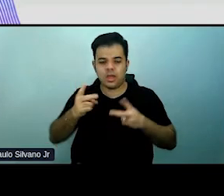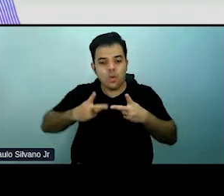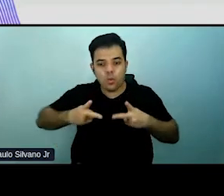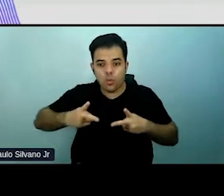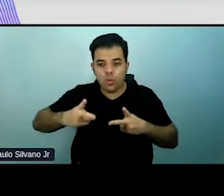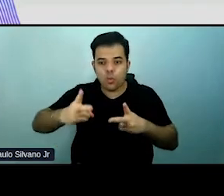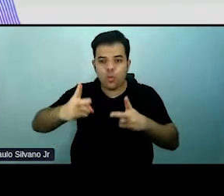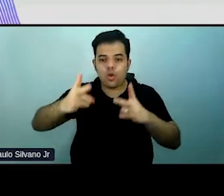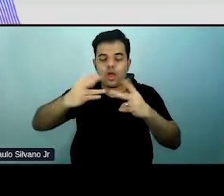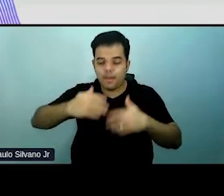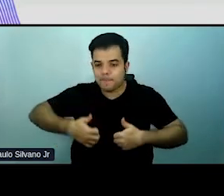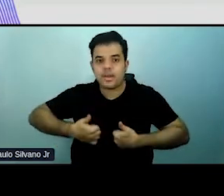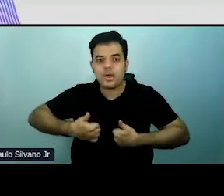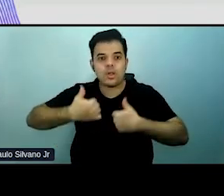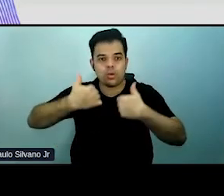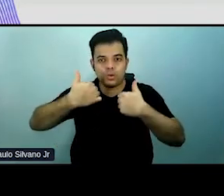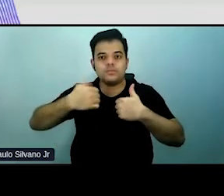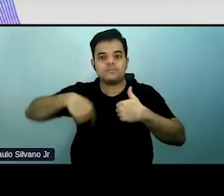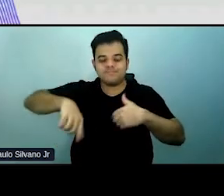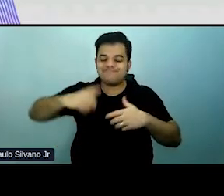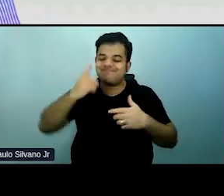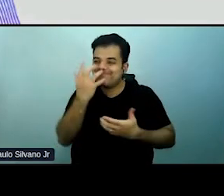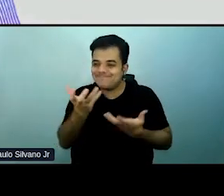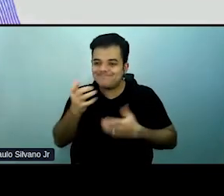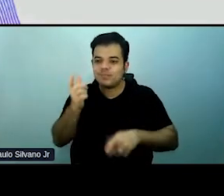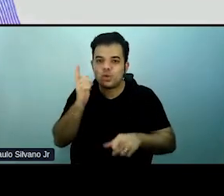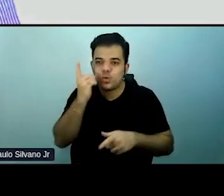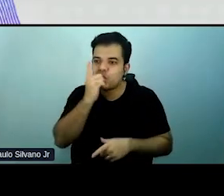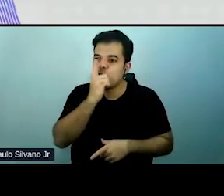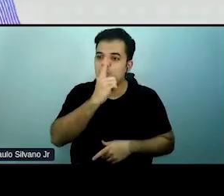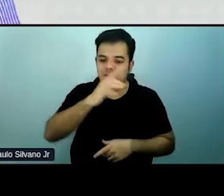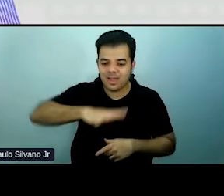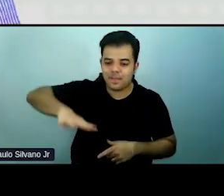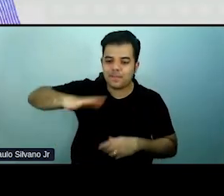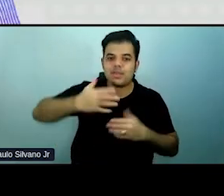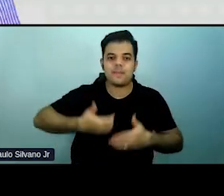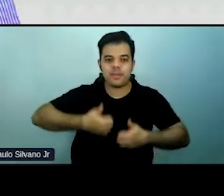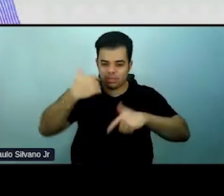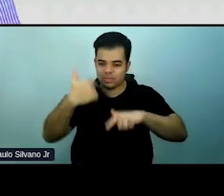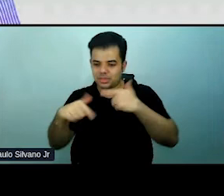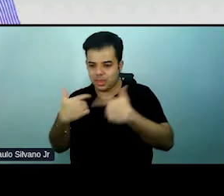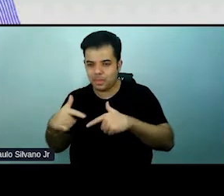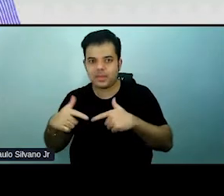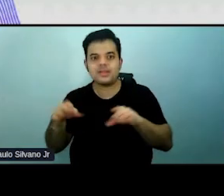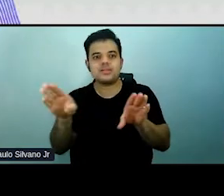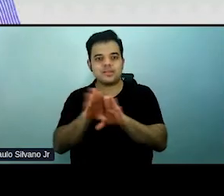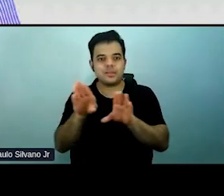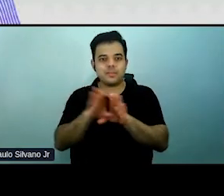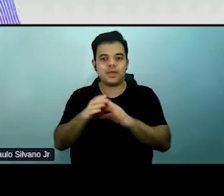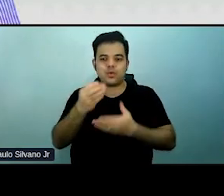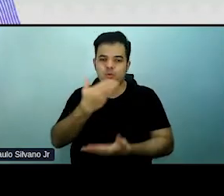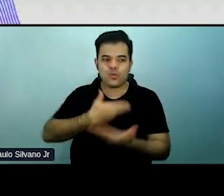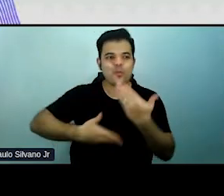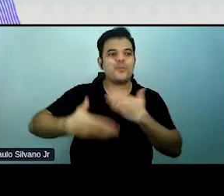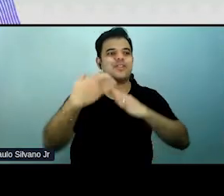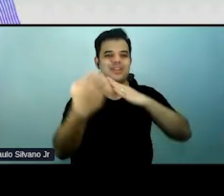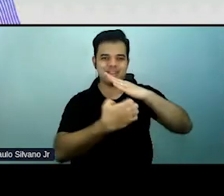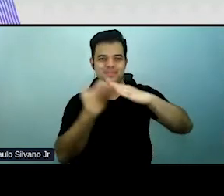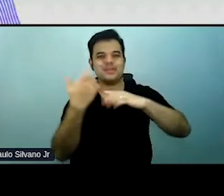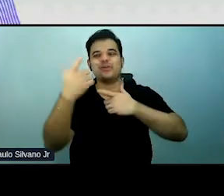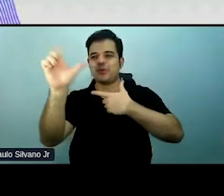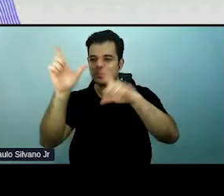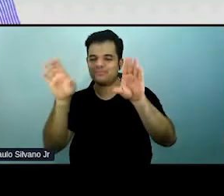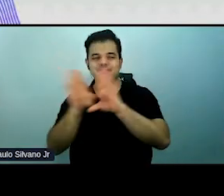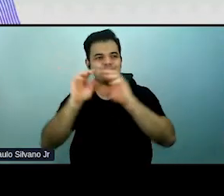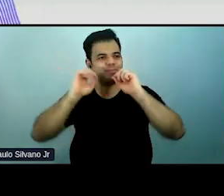continuamente a melhoria, para a gente conseguir fazer com que seja um bom ambiente para se trabalhar e, por que não, isso compartilhar com outras empresas. A gente